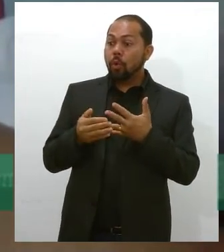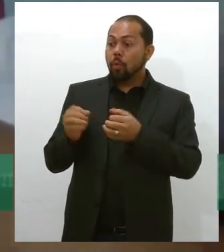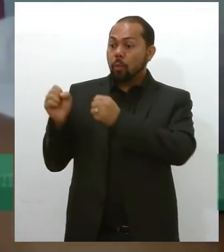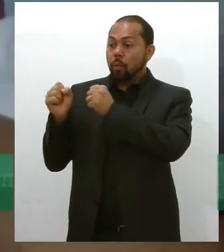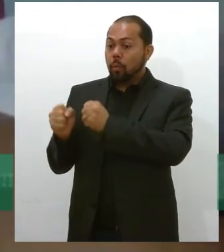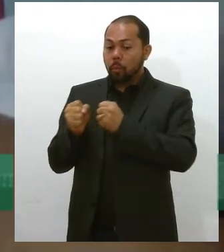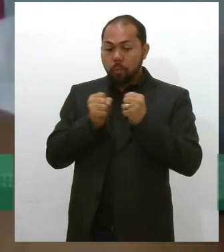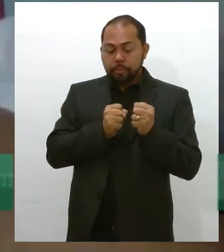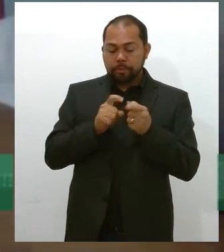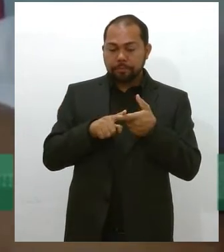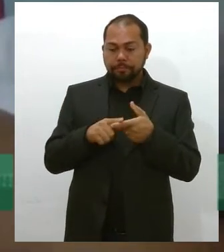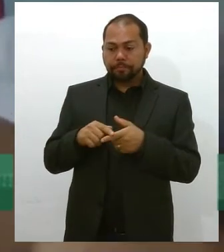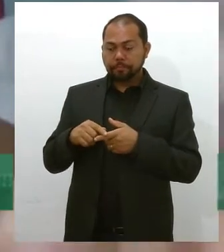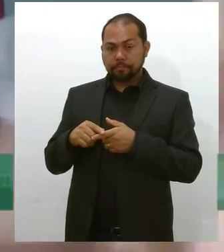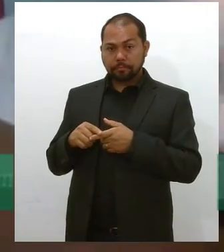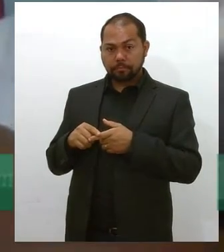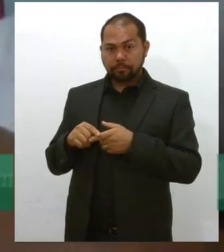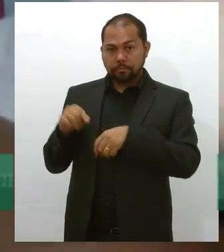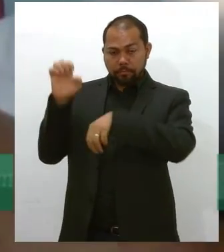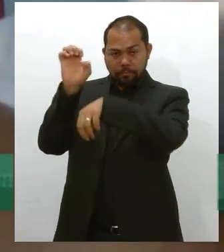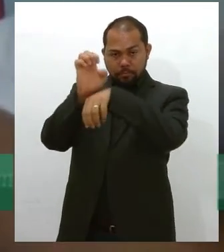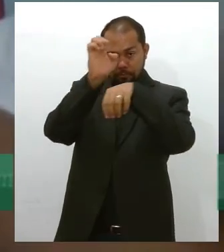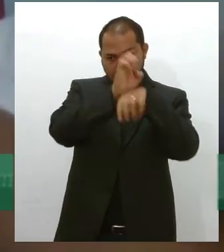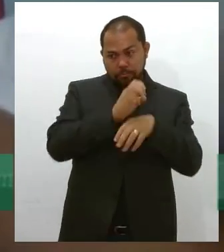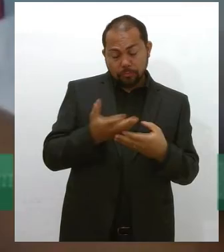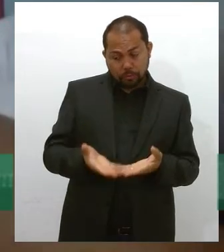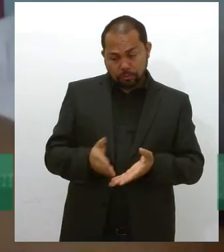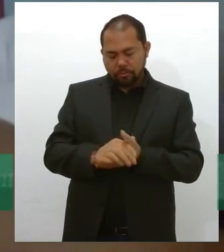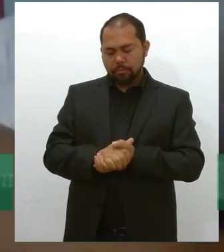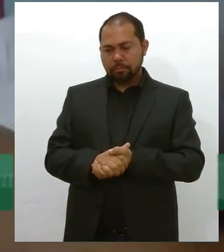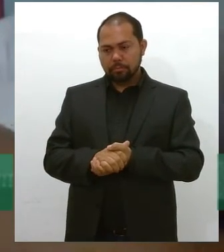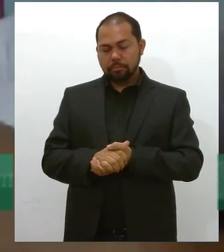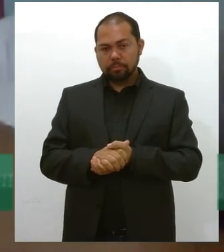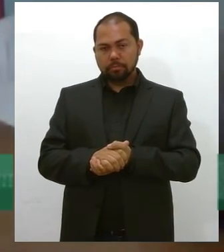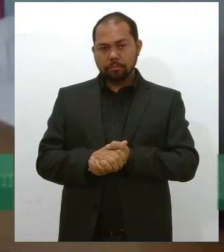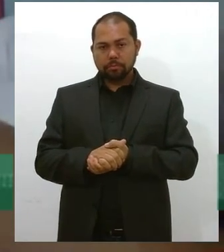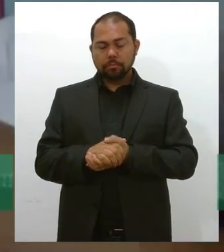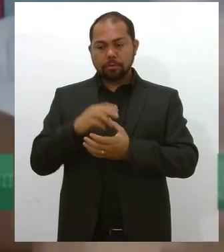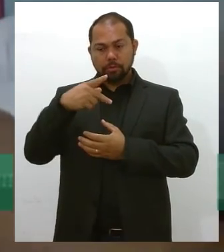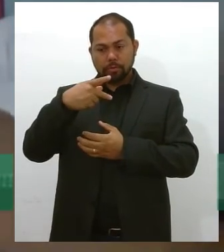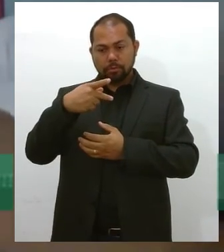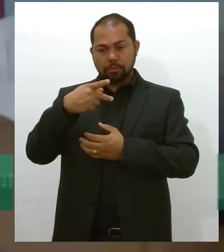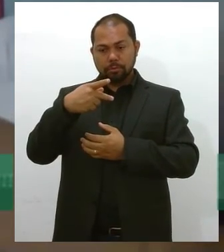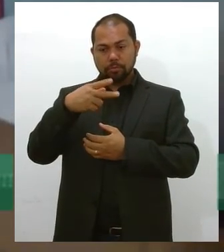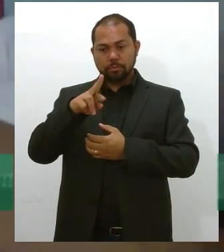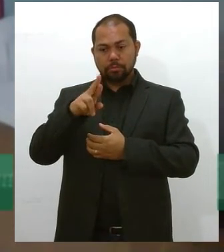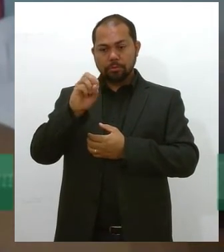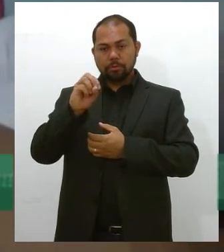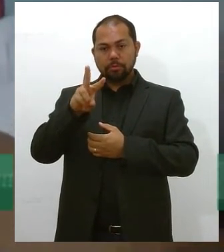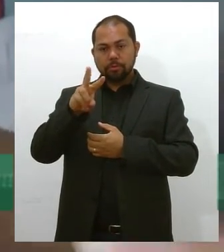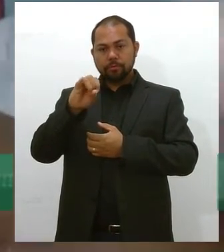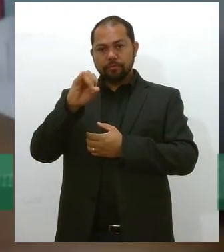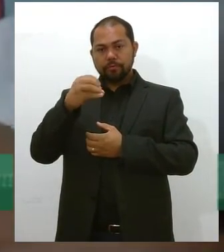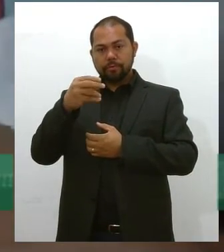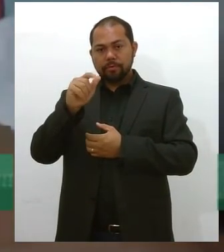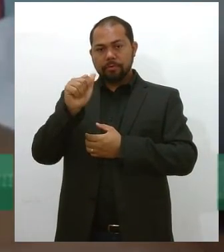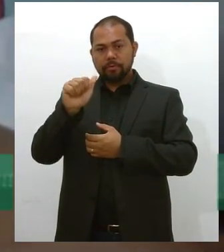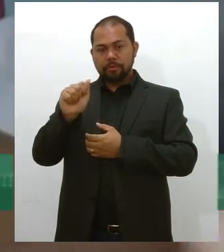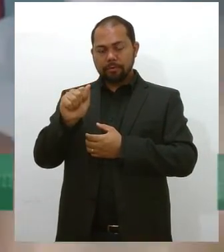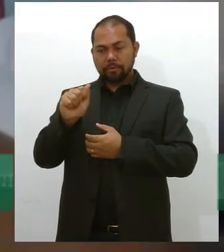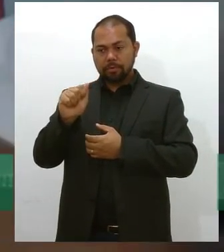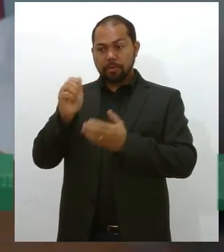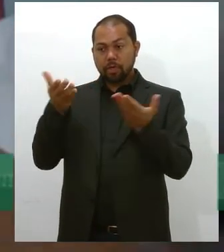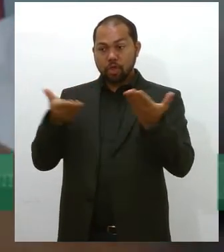fala província hoje, mas seriam os estados, né? Eles vão evoluir para os estados. Então, o que a província pode decidir? E o que ela não